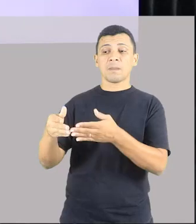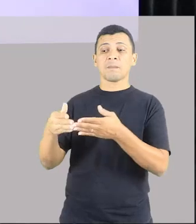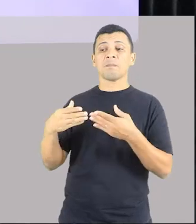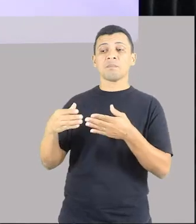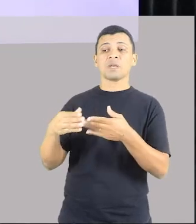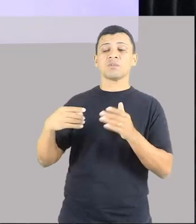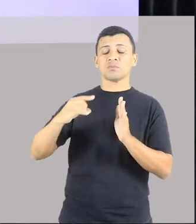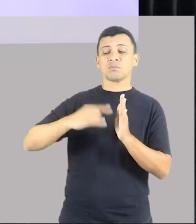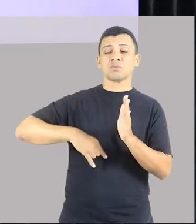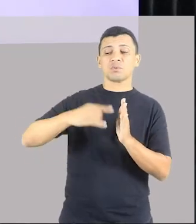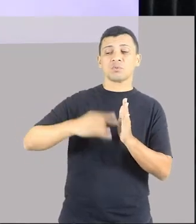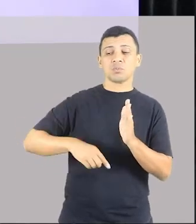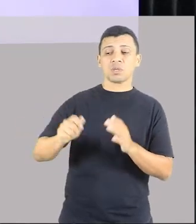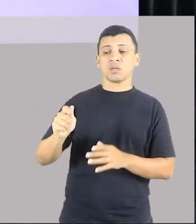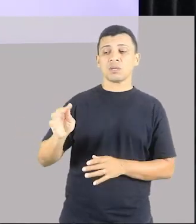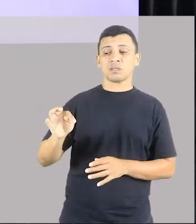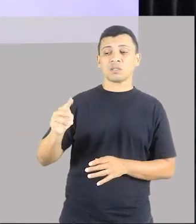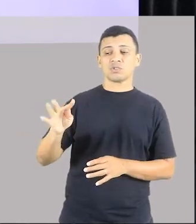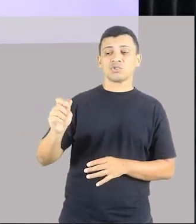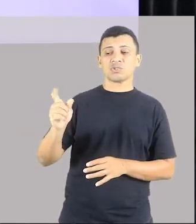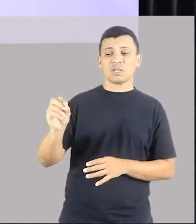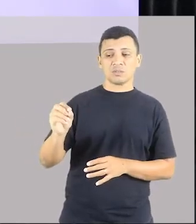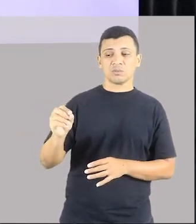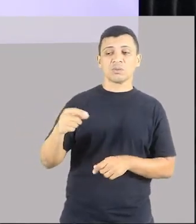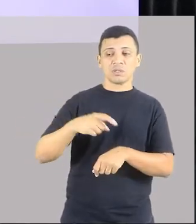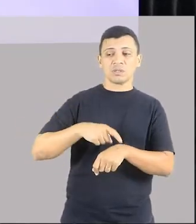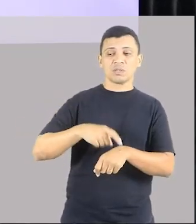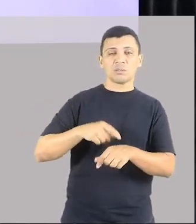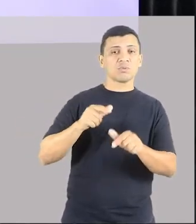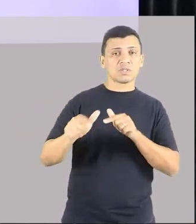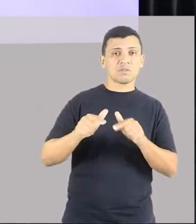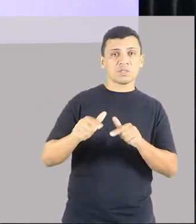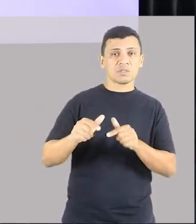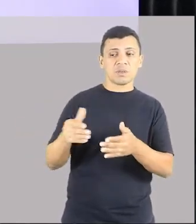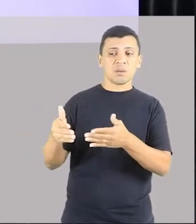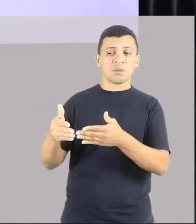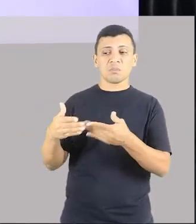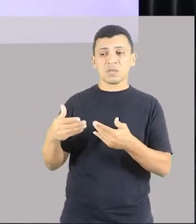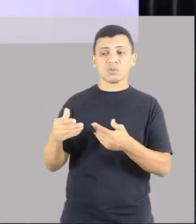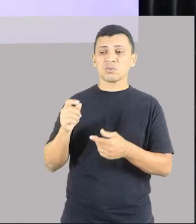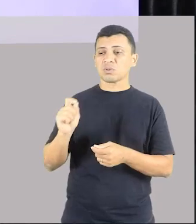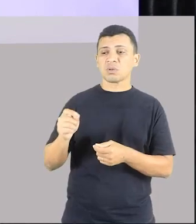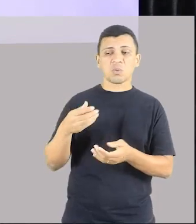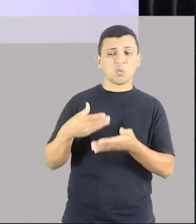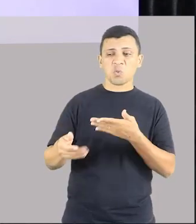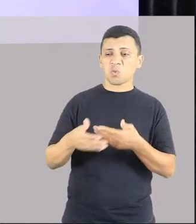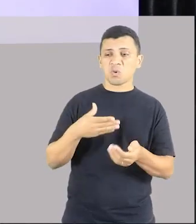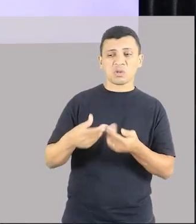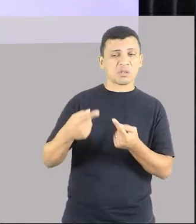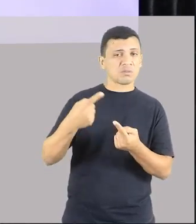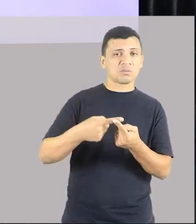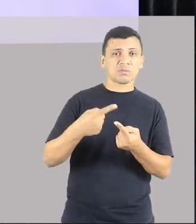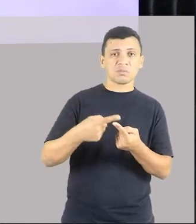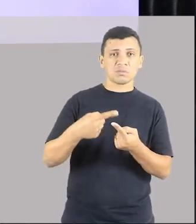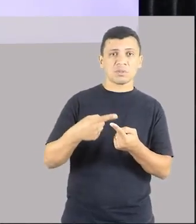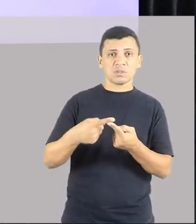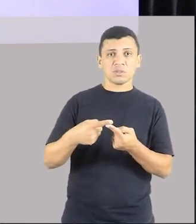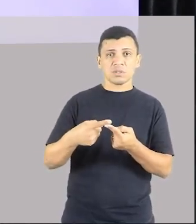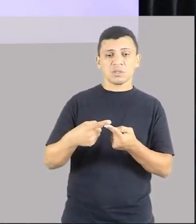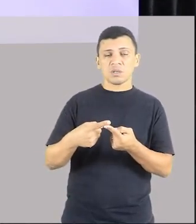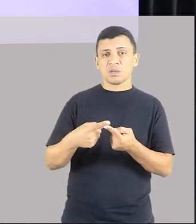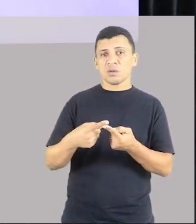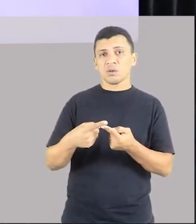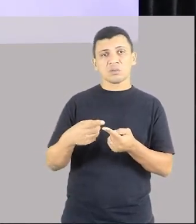você trabalhou lá, pede um atestado de tempo de serviço. Se você pede um atestado sobre qualquer natureza a qualquer